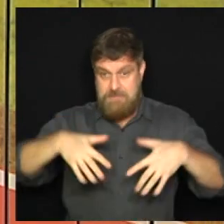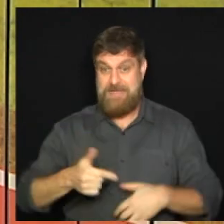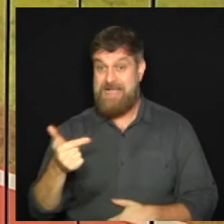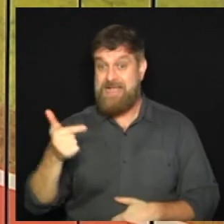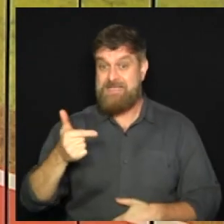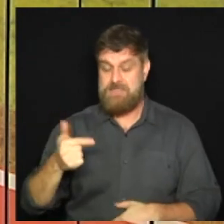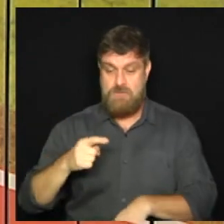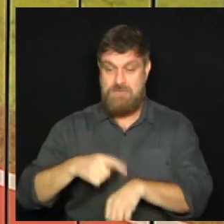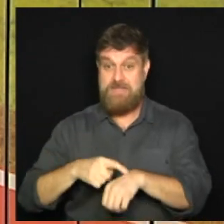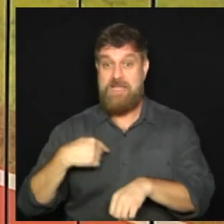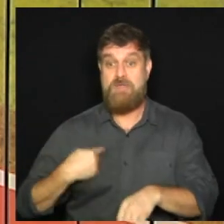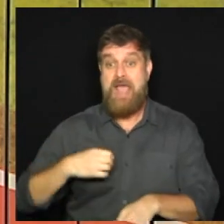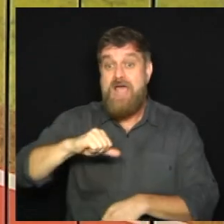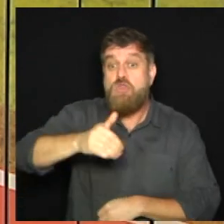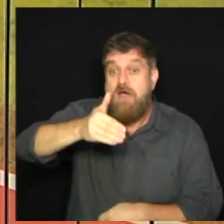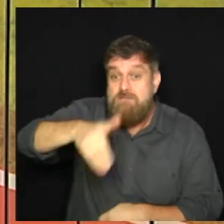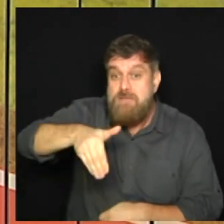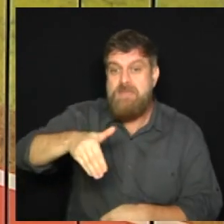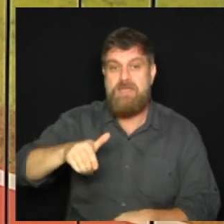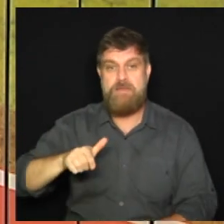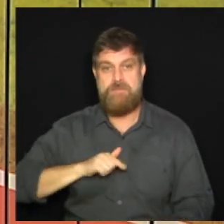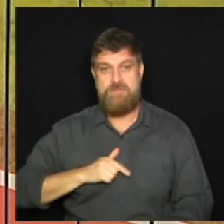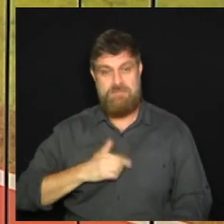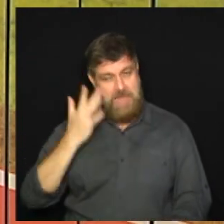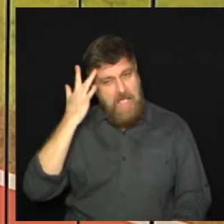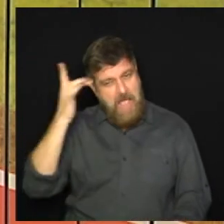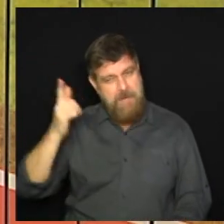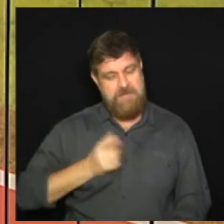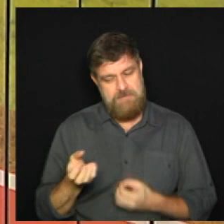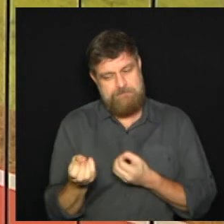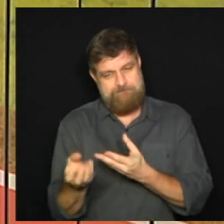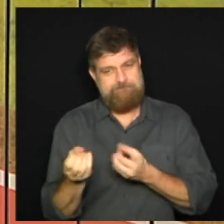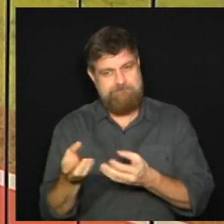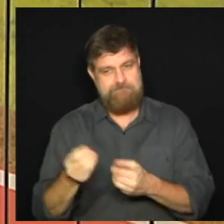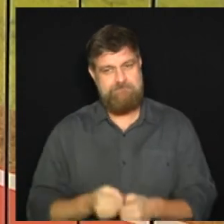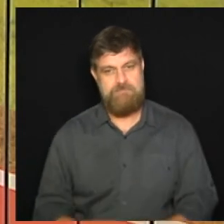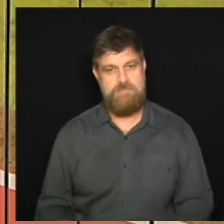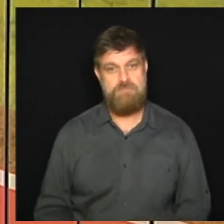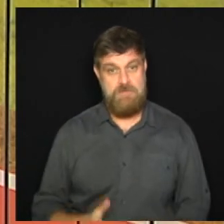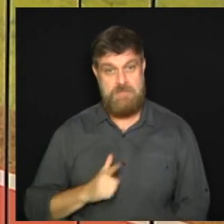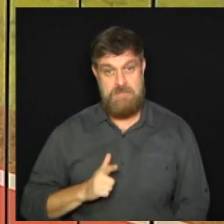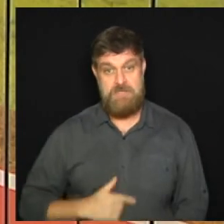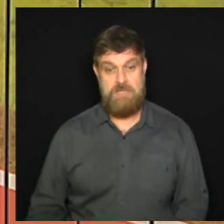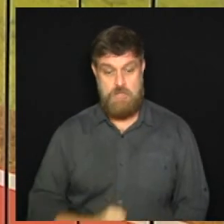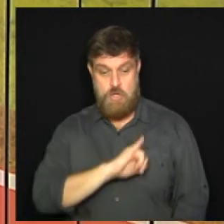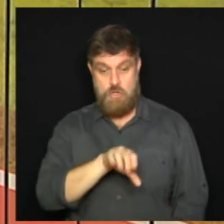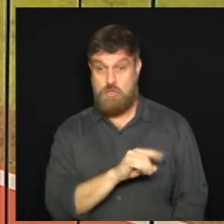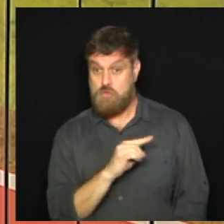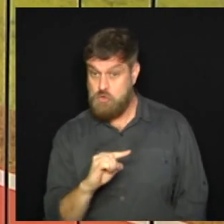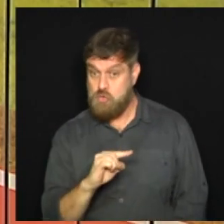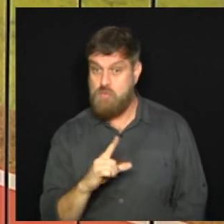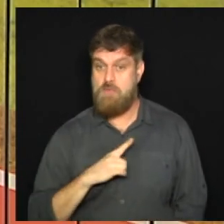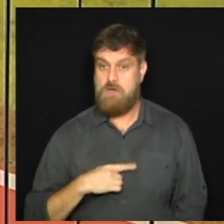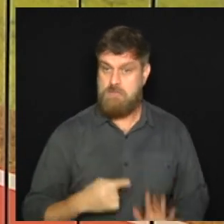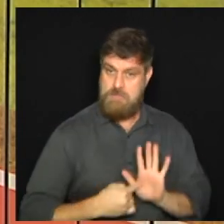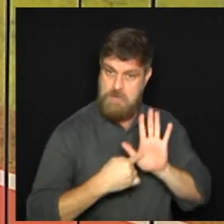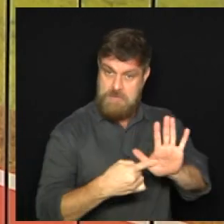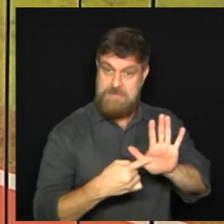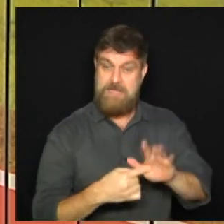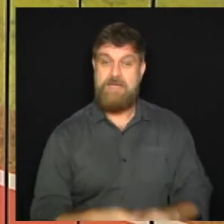isso. Amanhã acontece a estreia do Brigatti à frente da Macaca no duelo contra o Vila Nova, aqui em Campinas, no estádio